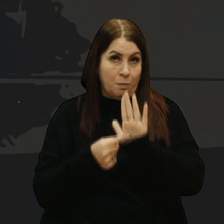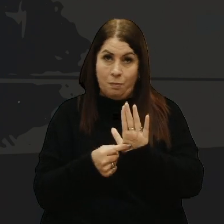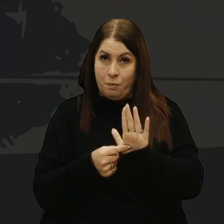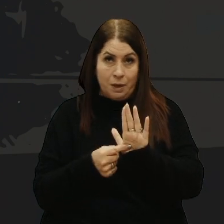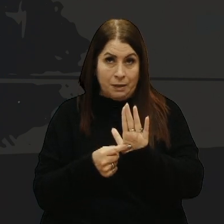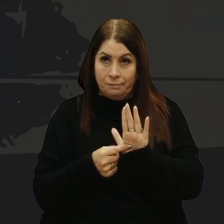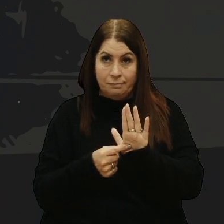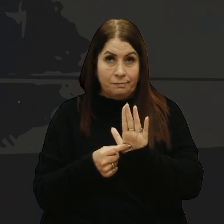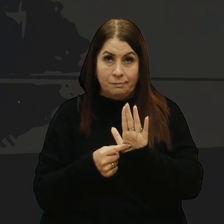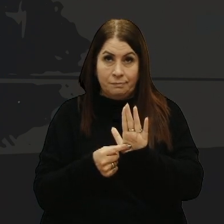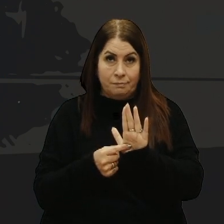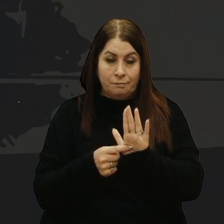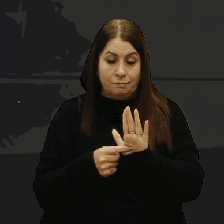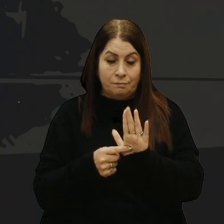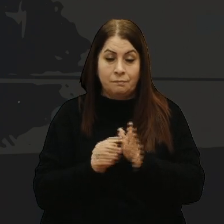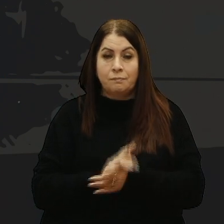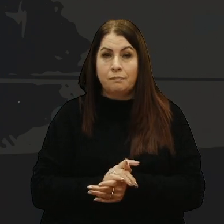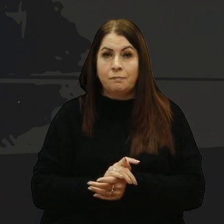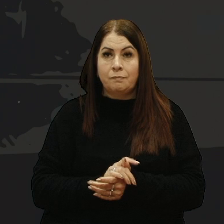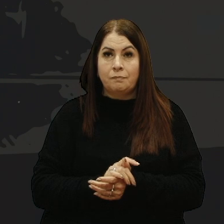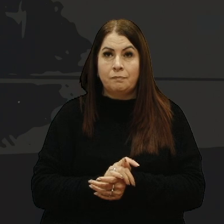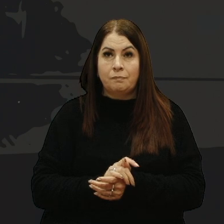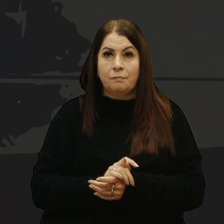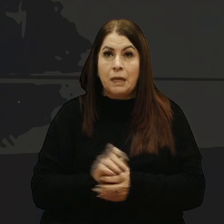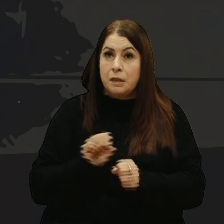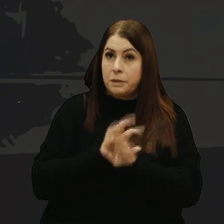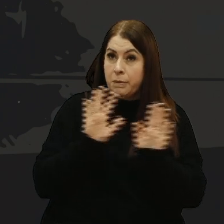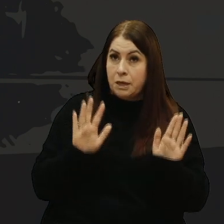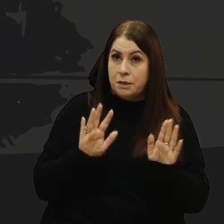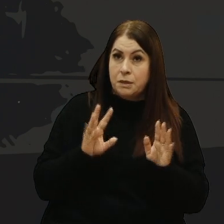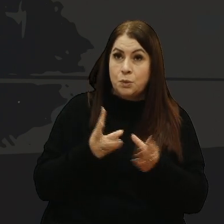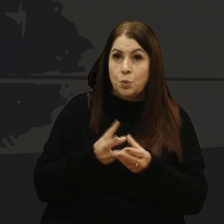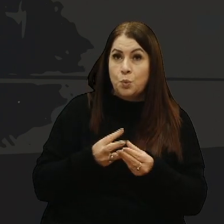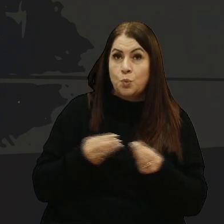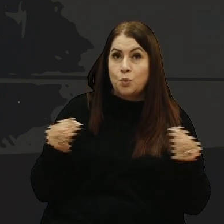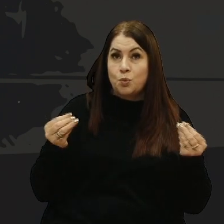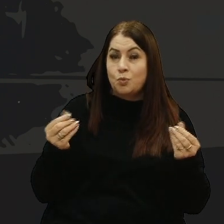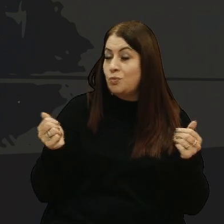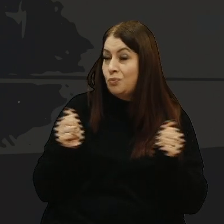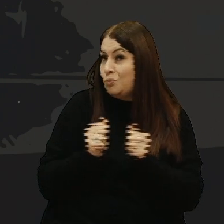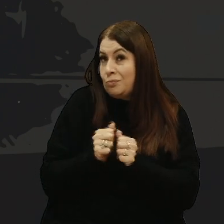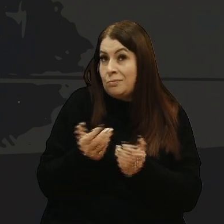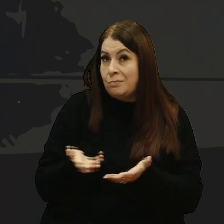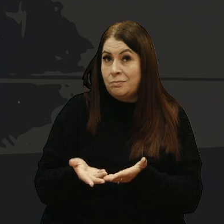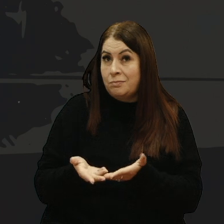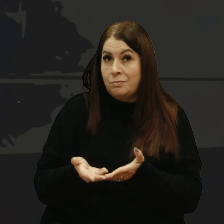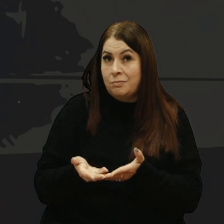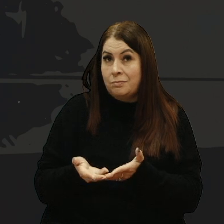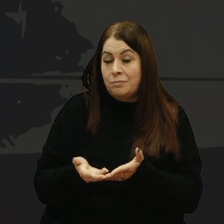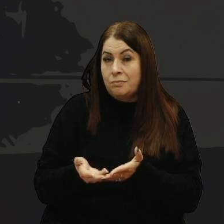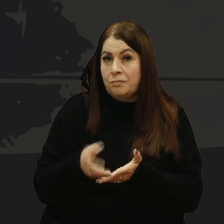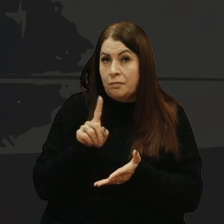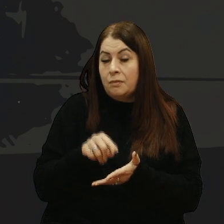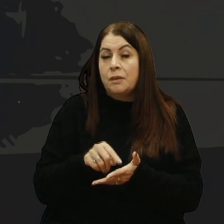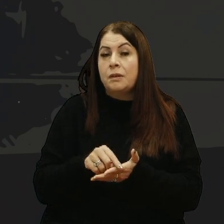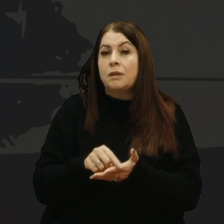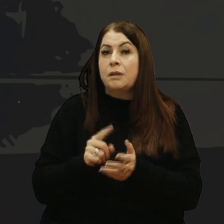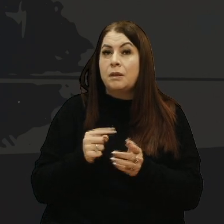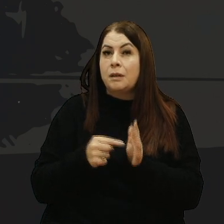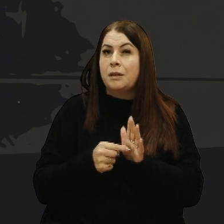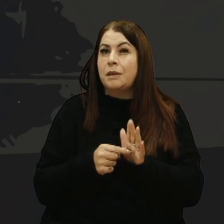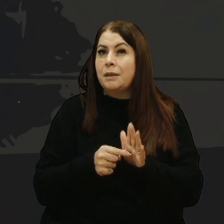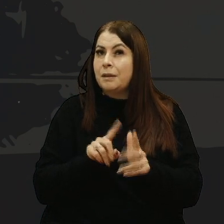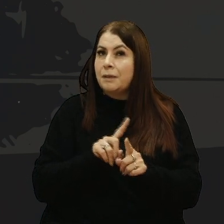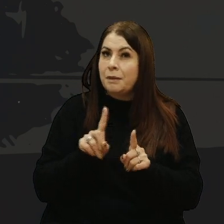não aparecem, não estão aparentes, a transparência desaparece junto. E a gente coloca em